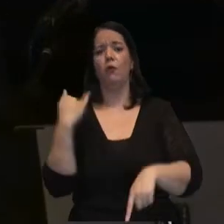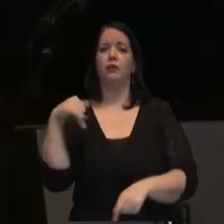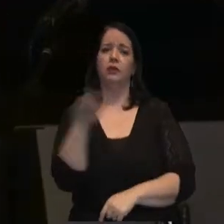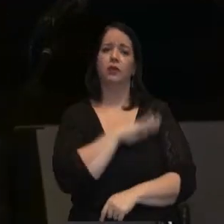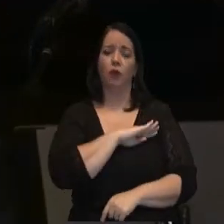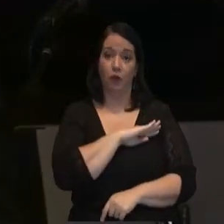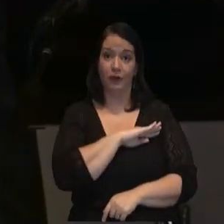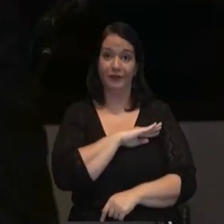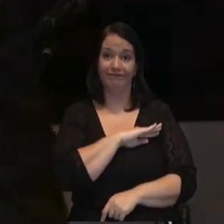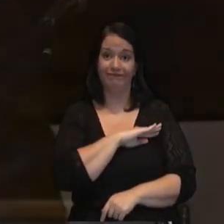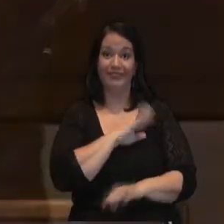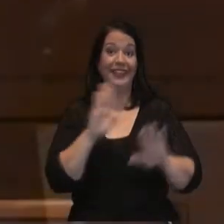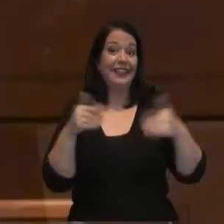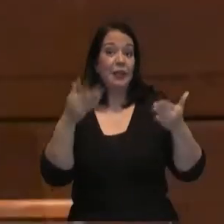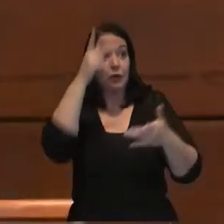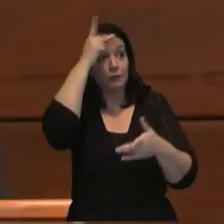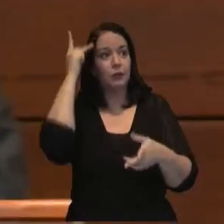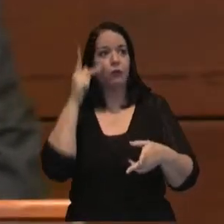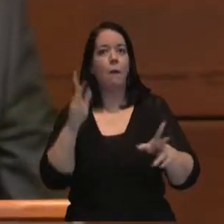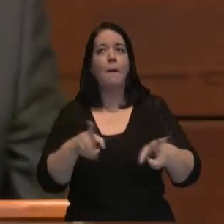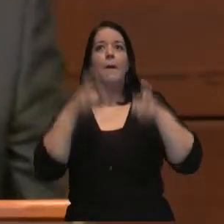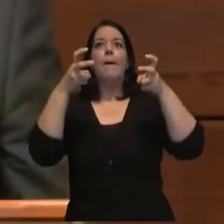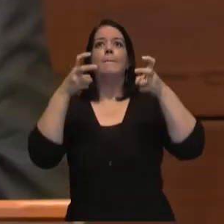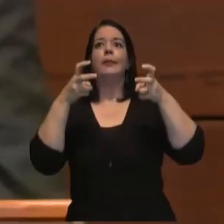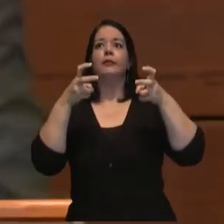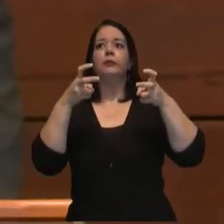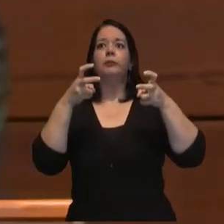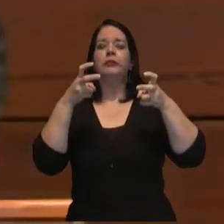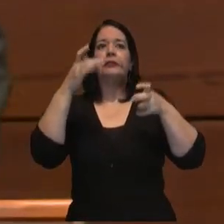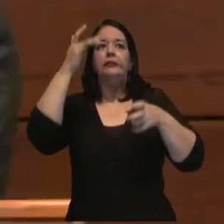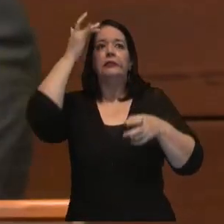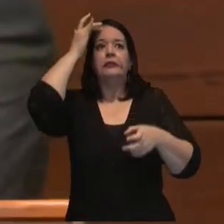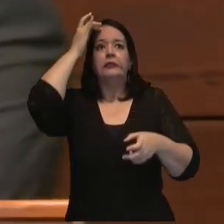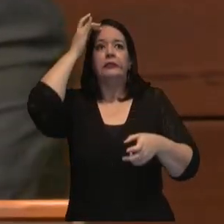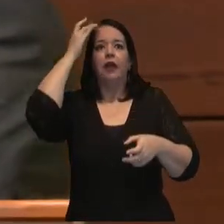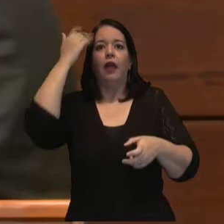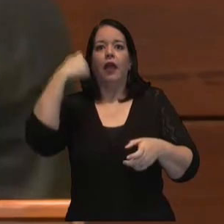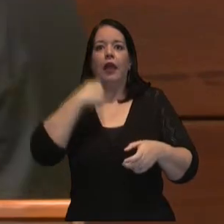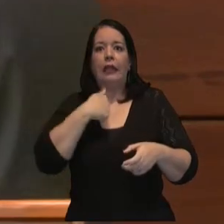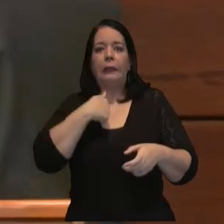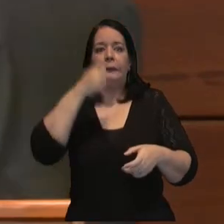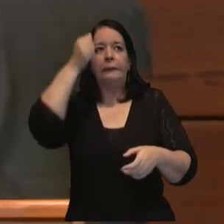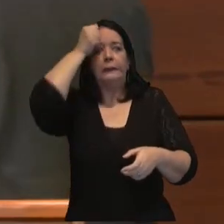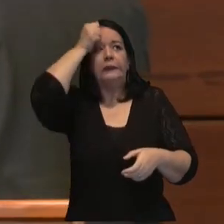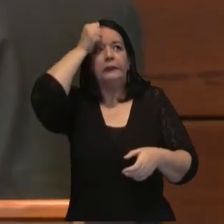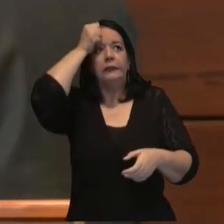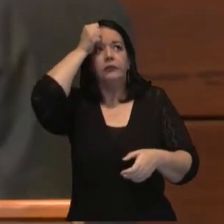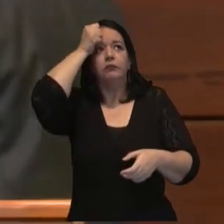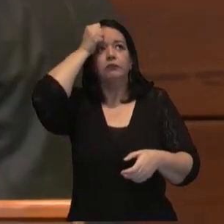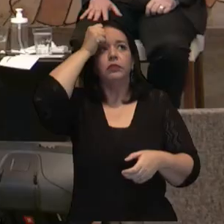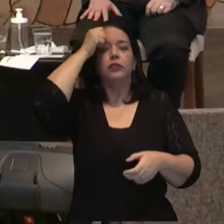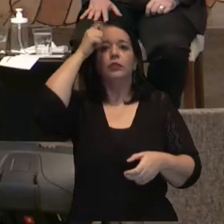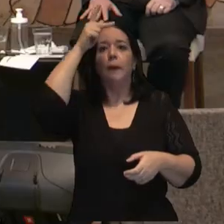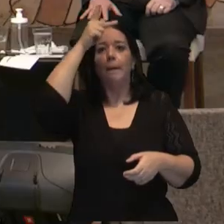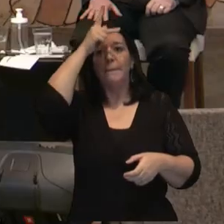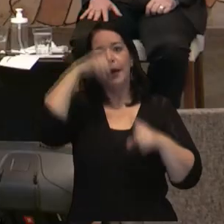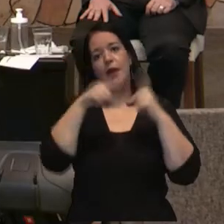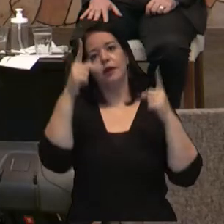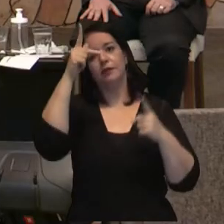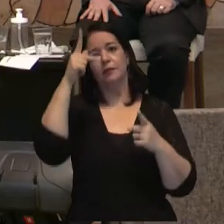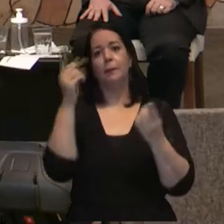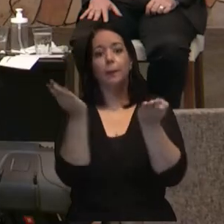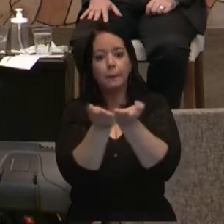crente, eu fui alcançado pela misericórdia daquela igreja, eu fui alcançado pela misericórdia daqueles irmãos, eu